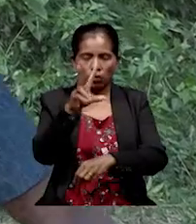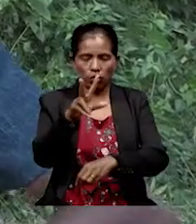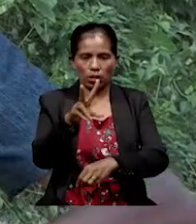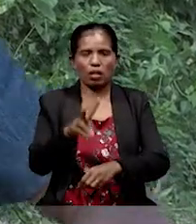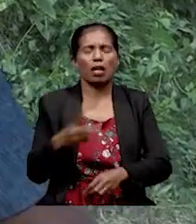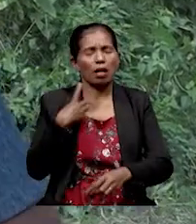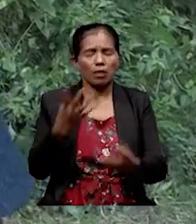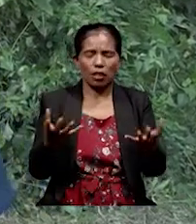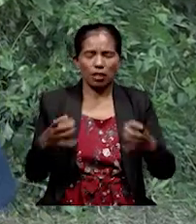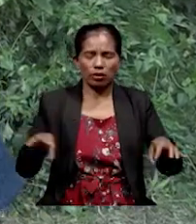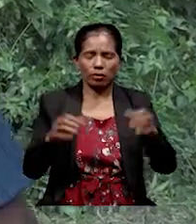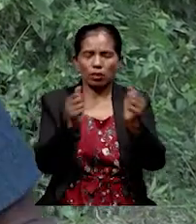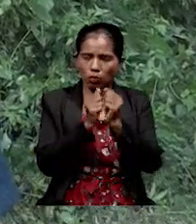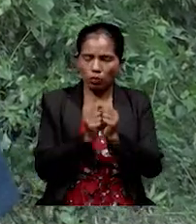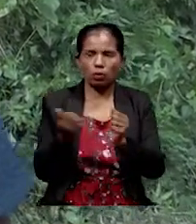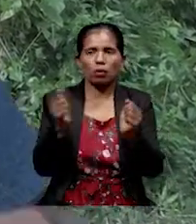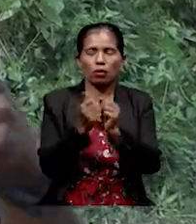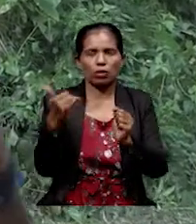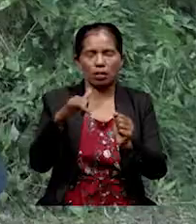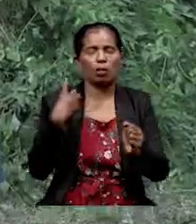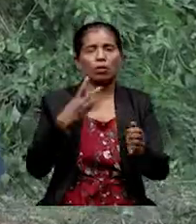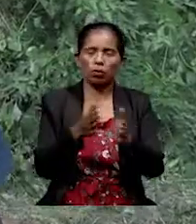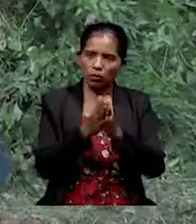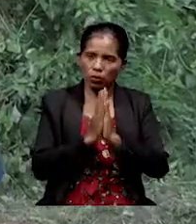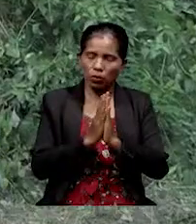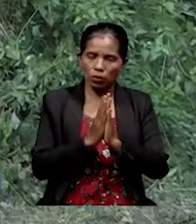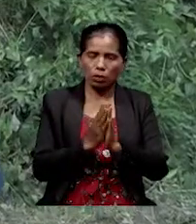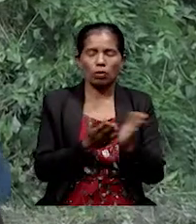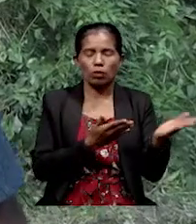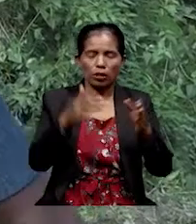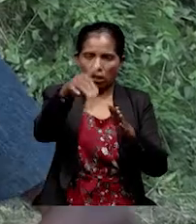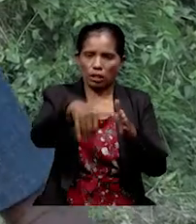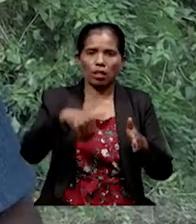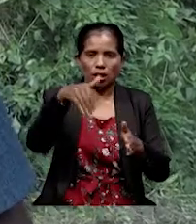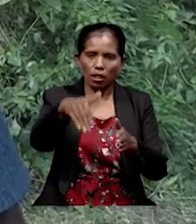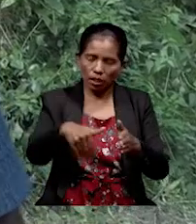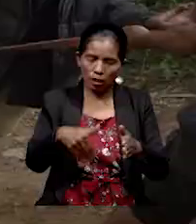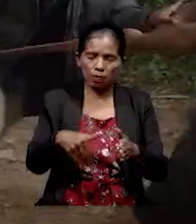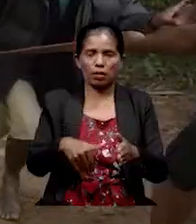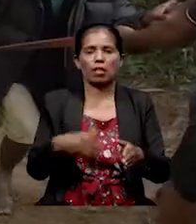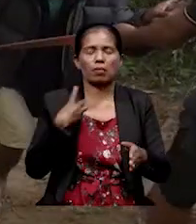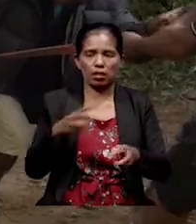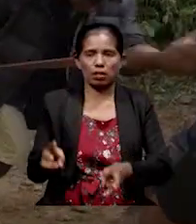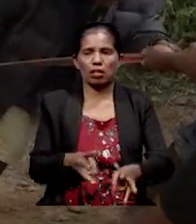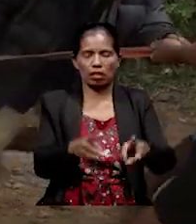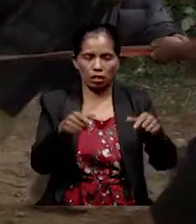kosira. Ami husu batira. Mai bang husu makna makina mai para tu ke administrara ne.